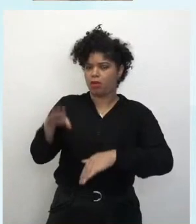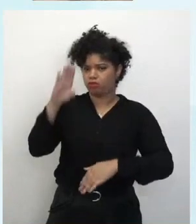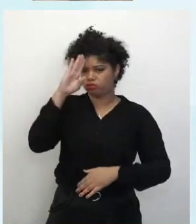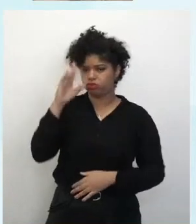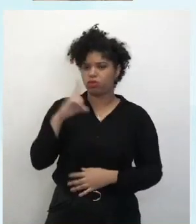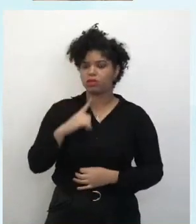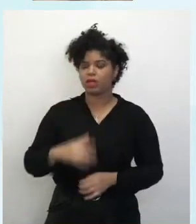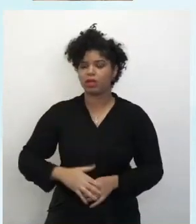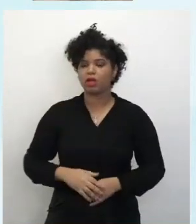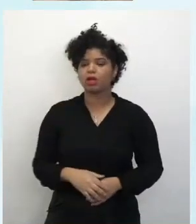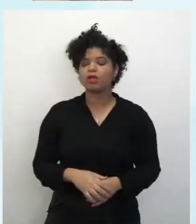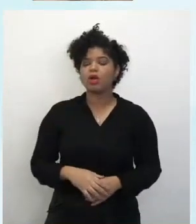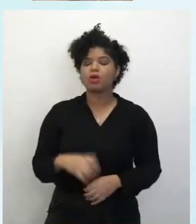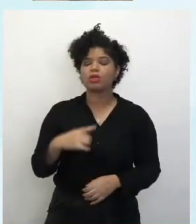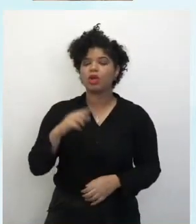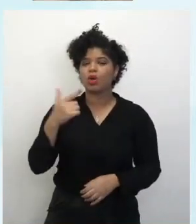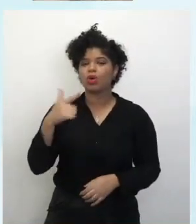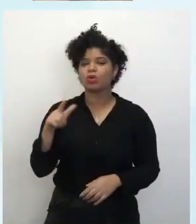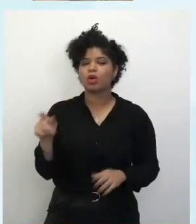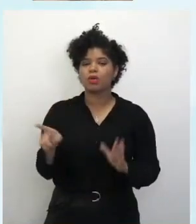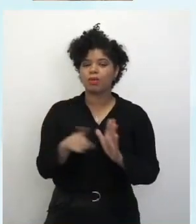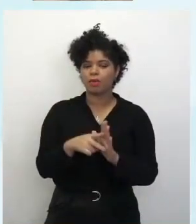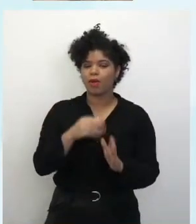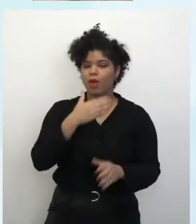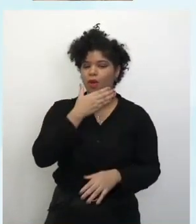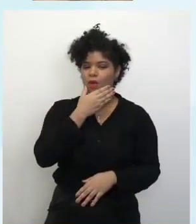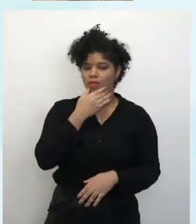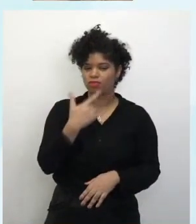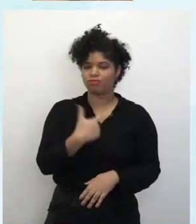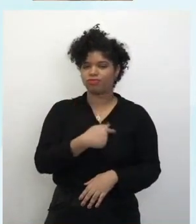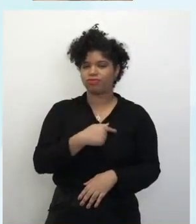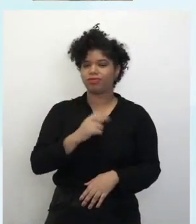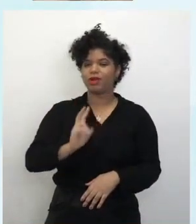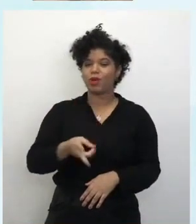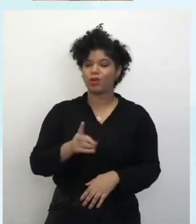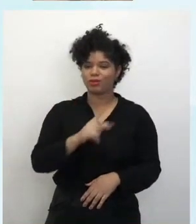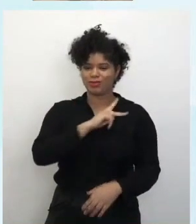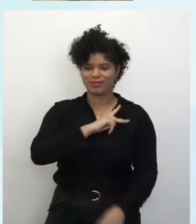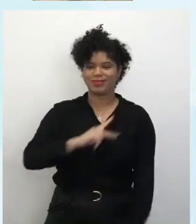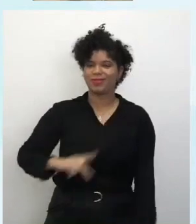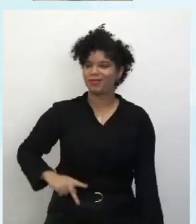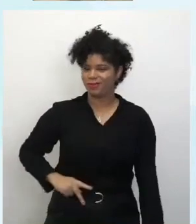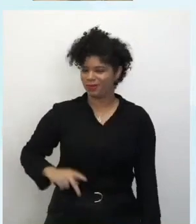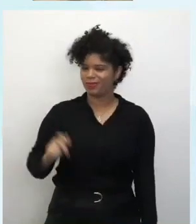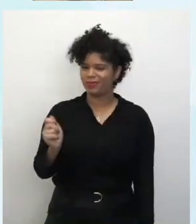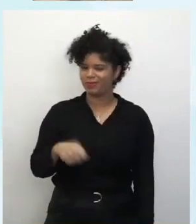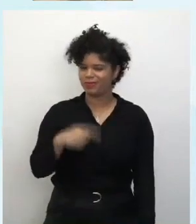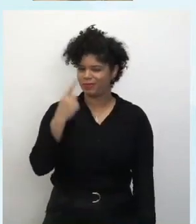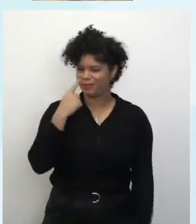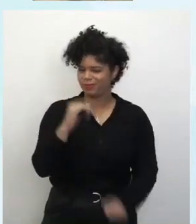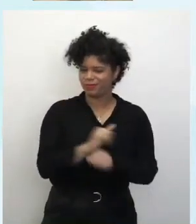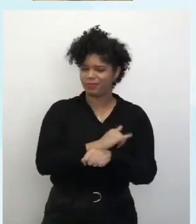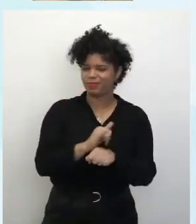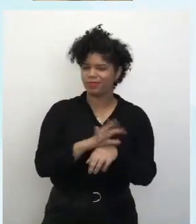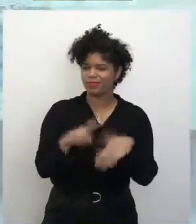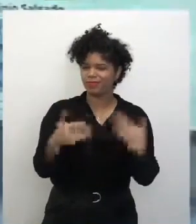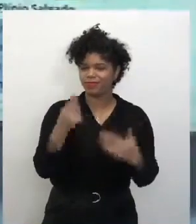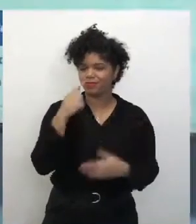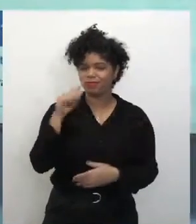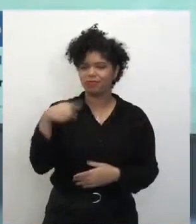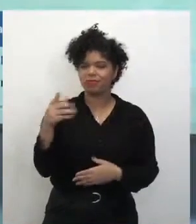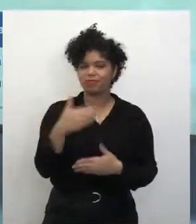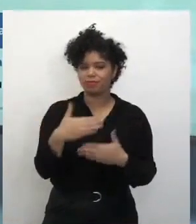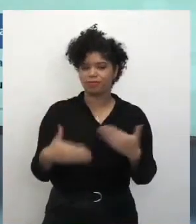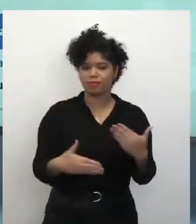a gente vai ver uma manobra por Vargas se perpetuar no poder muito bem vamos trocar o led